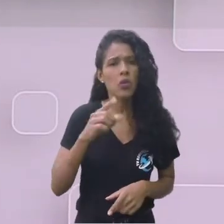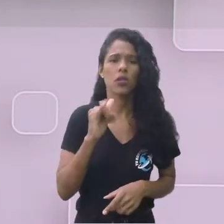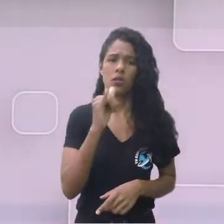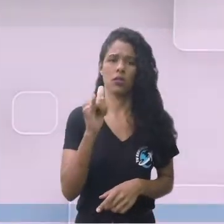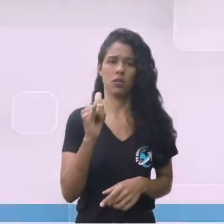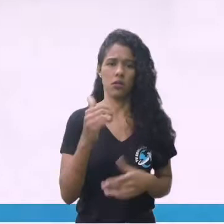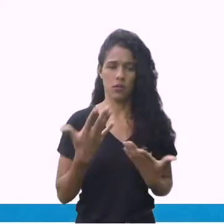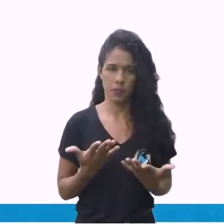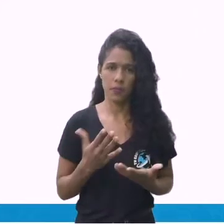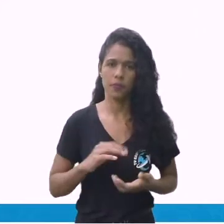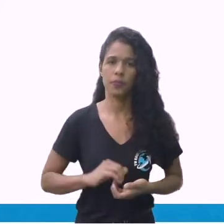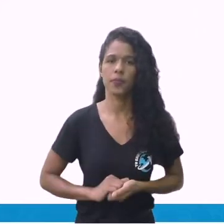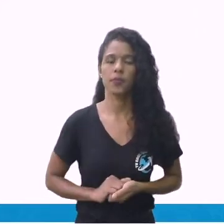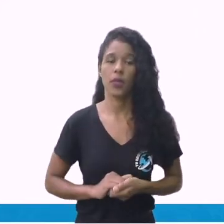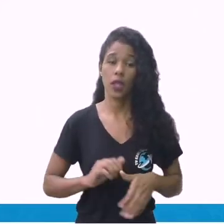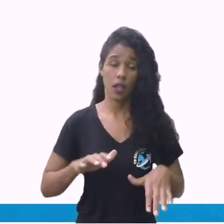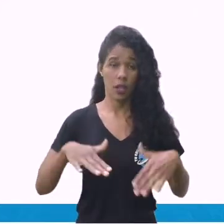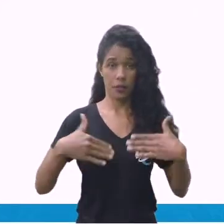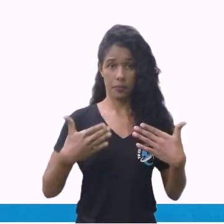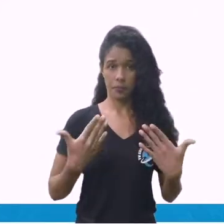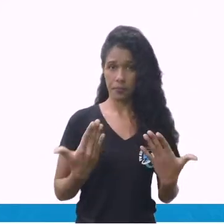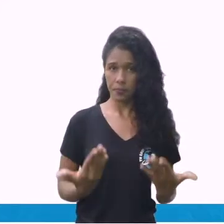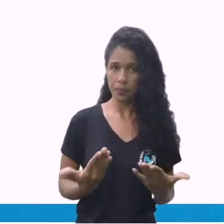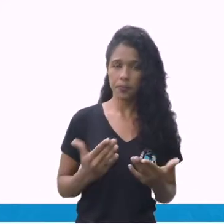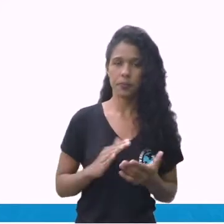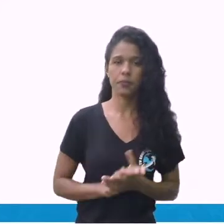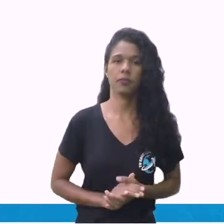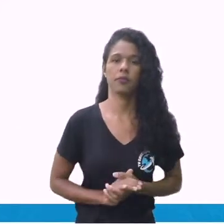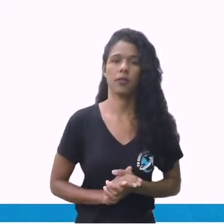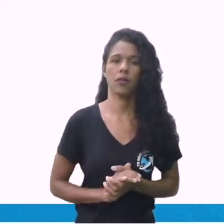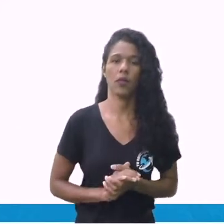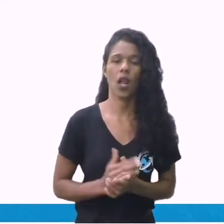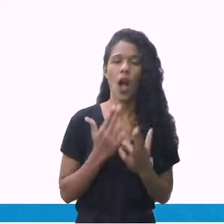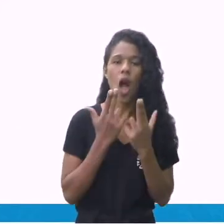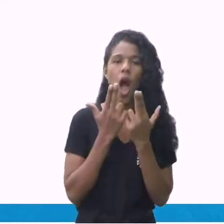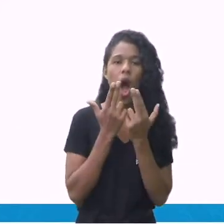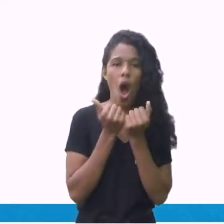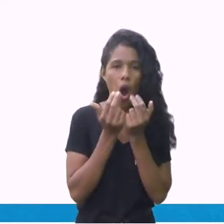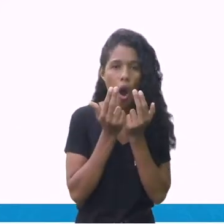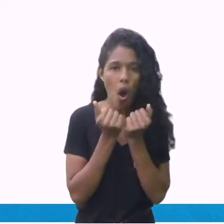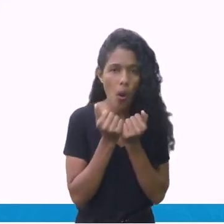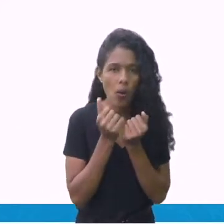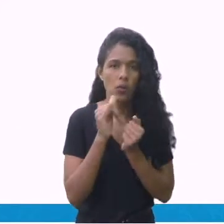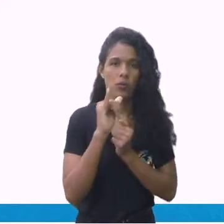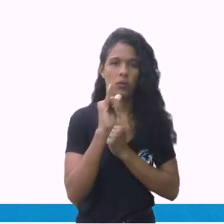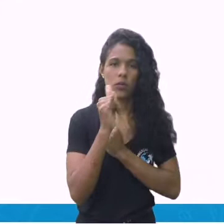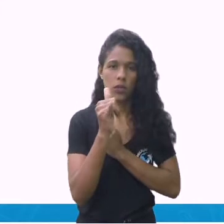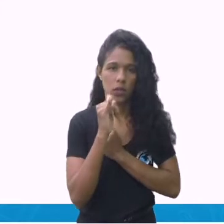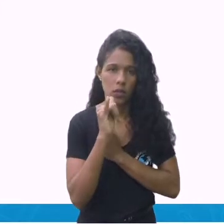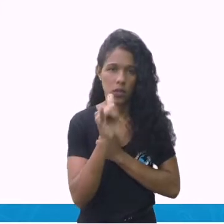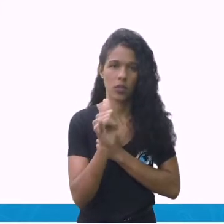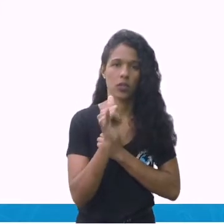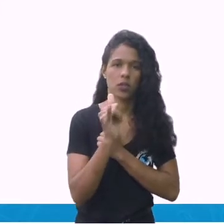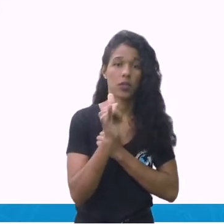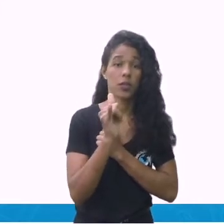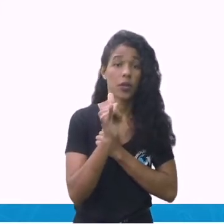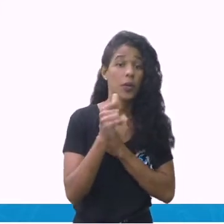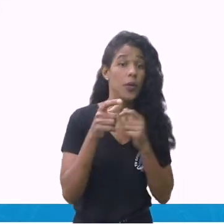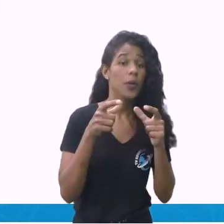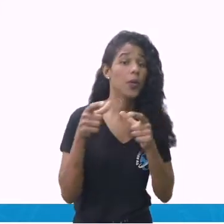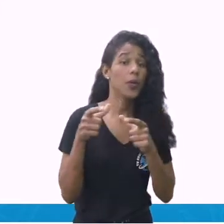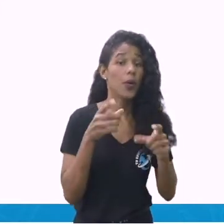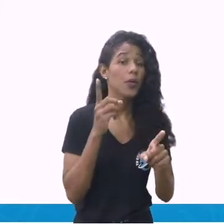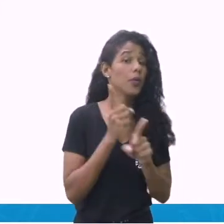Então olha, essa nutrição, essa energia, ela vem dos alimentos. E,